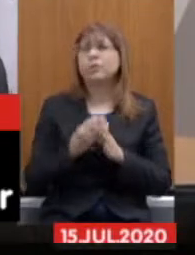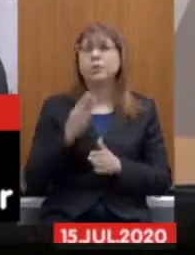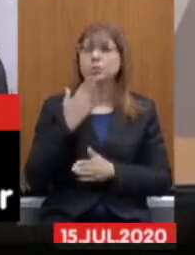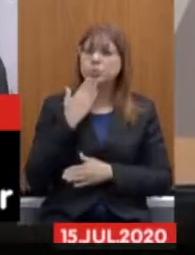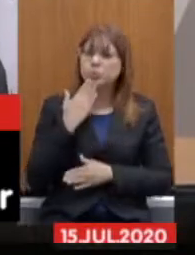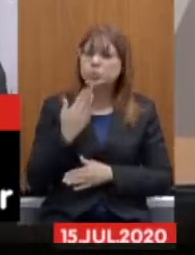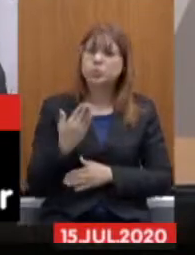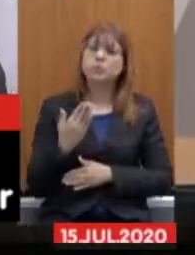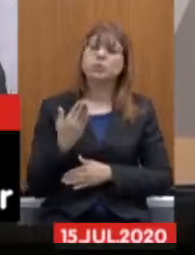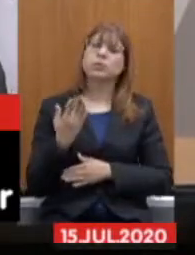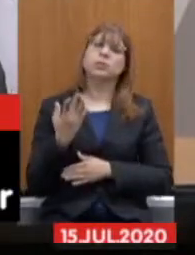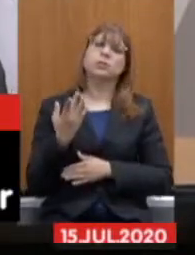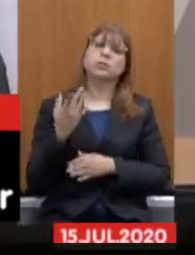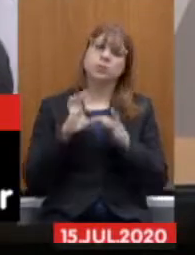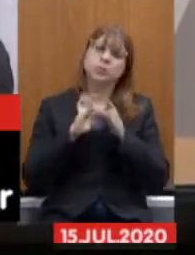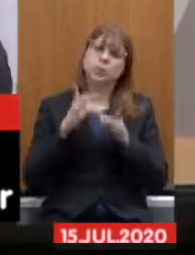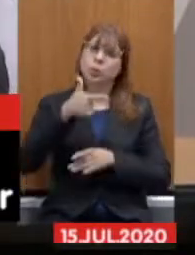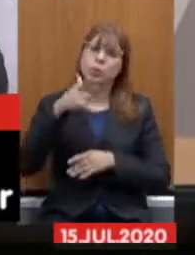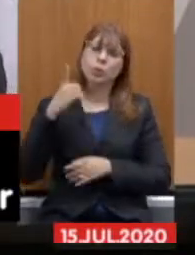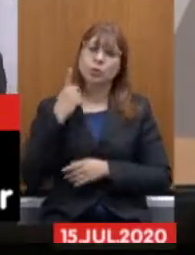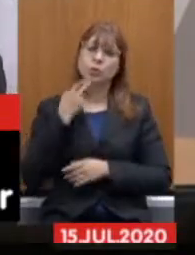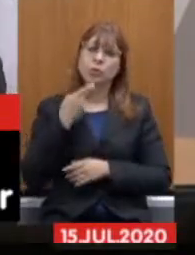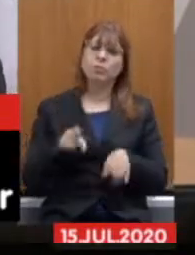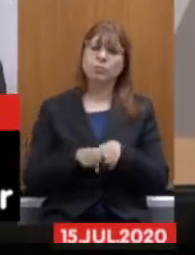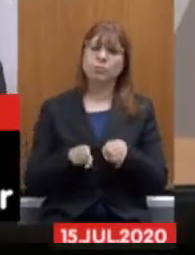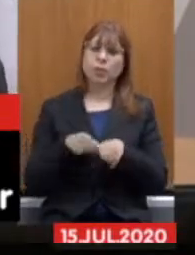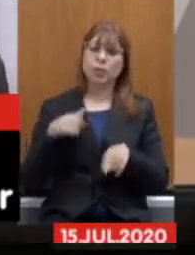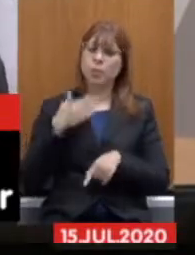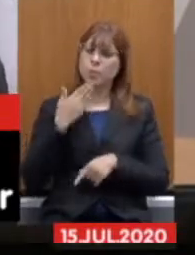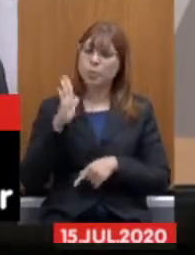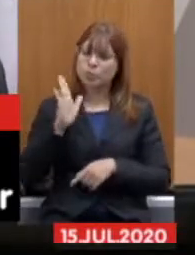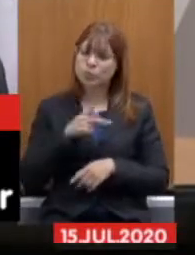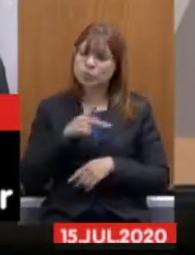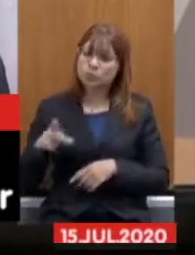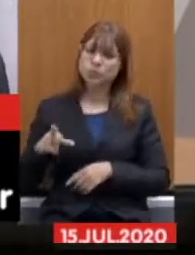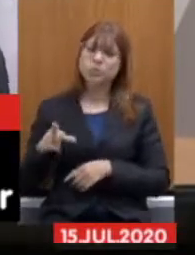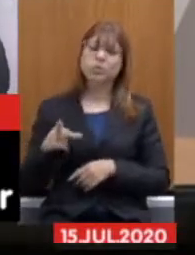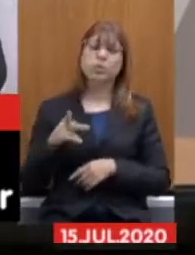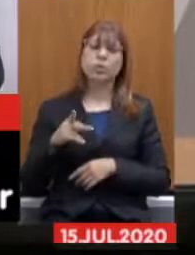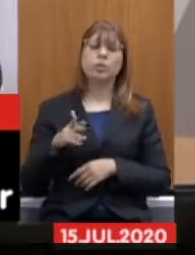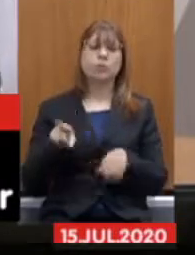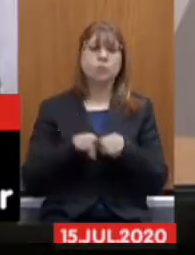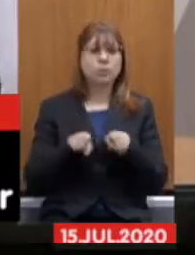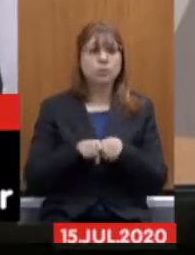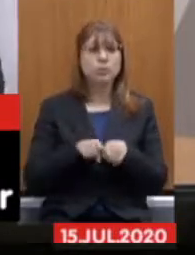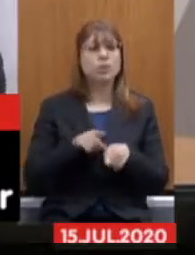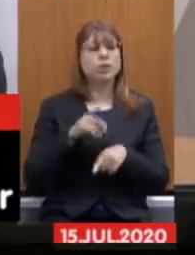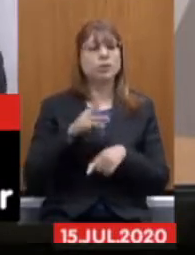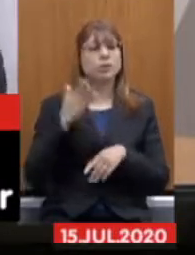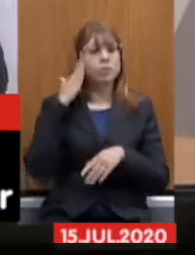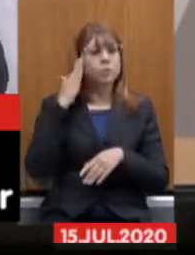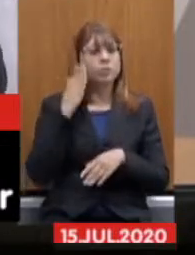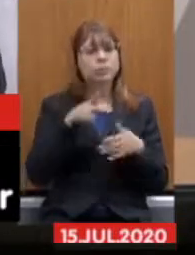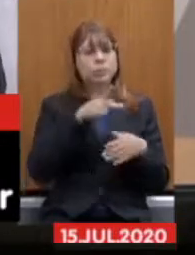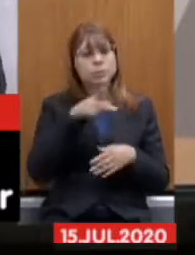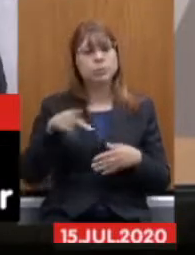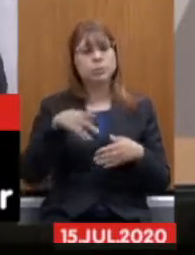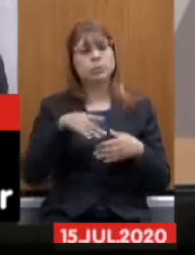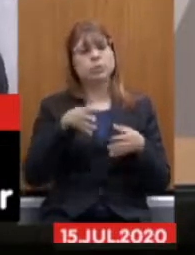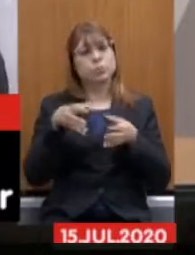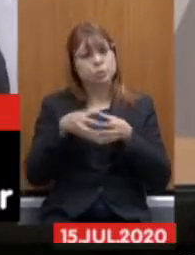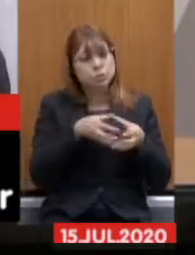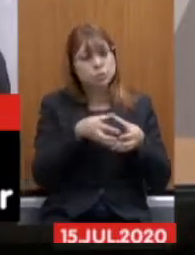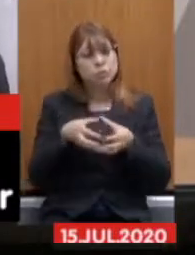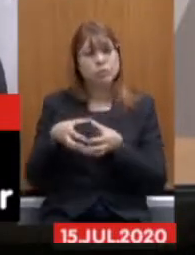para ouvir outros deputados quantas vezes pediu ao presidente para ouvir os presidentes de comissões se o